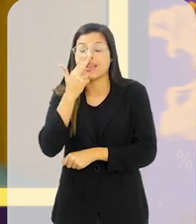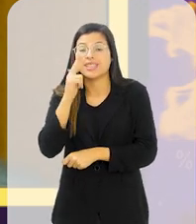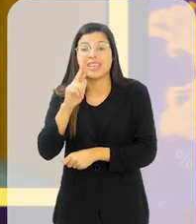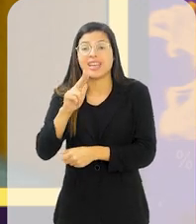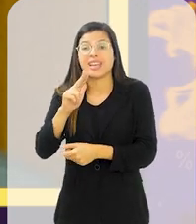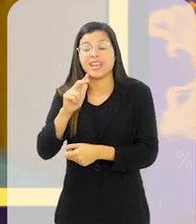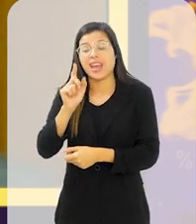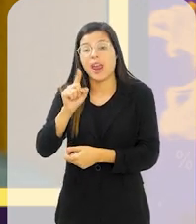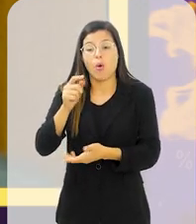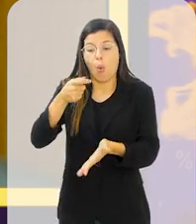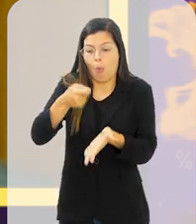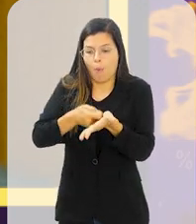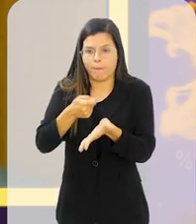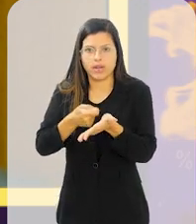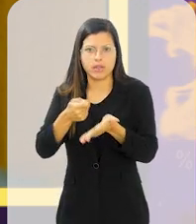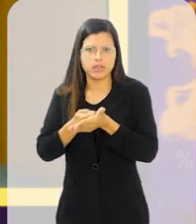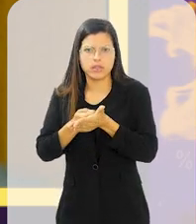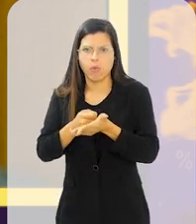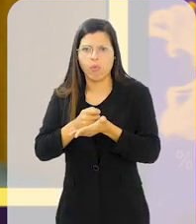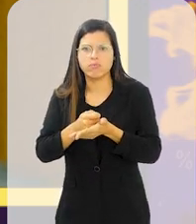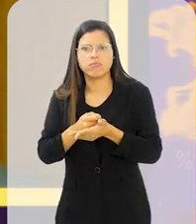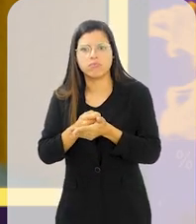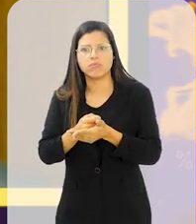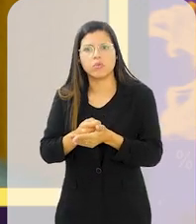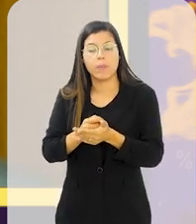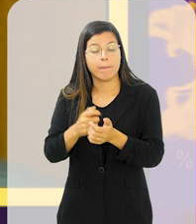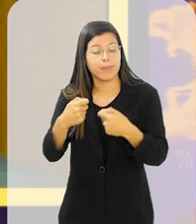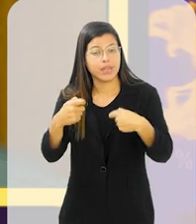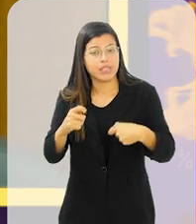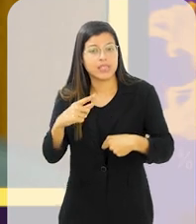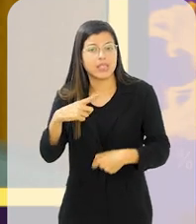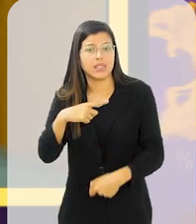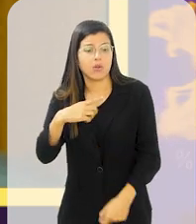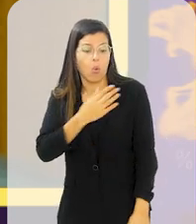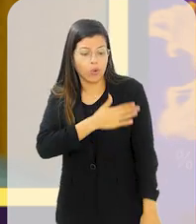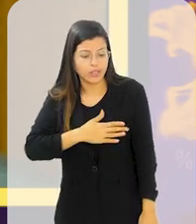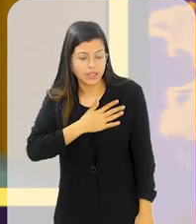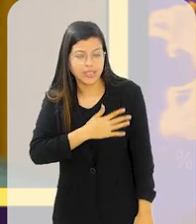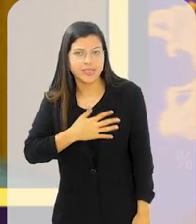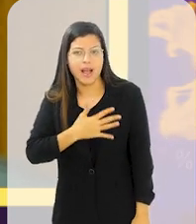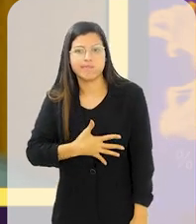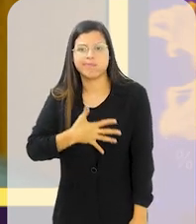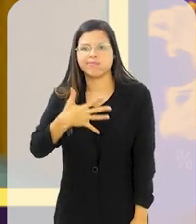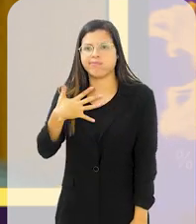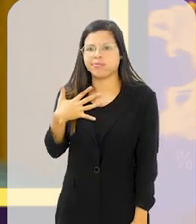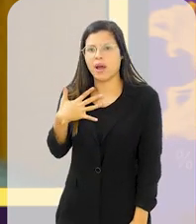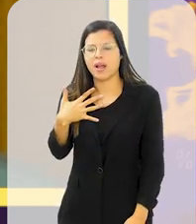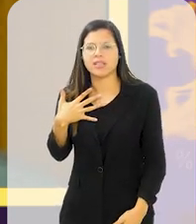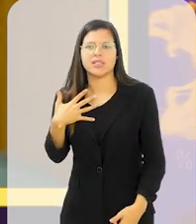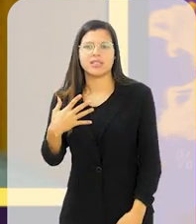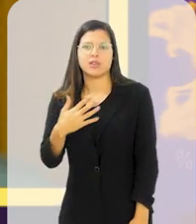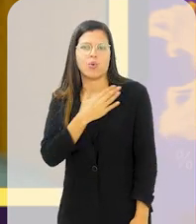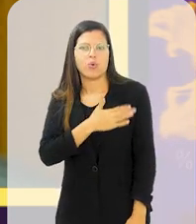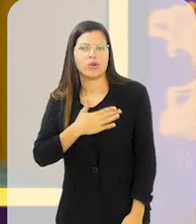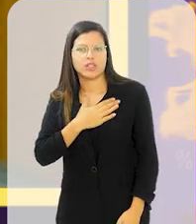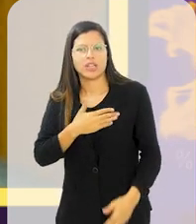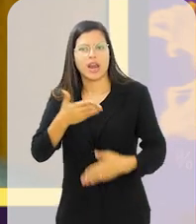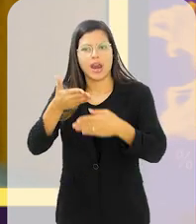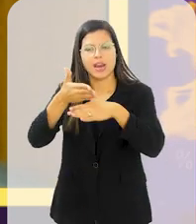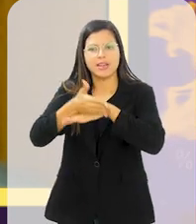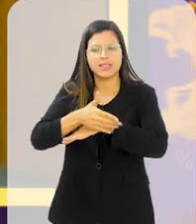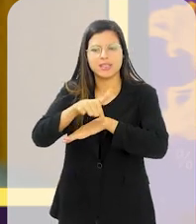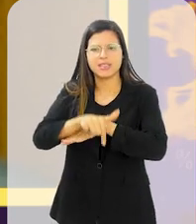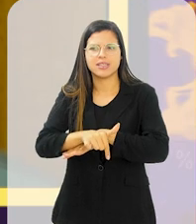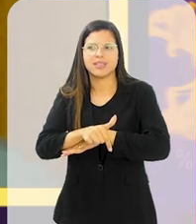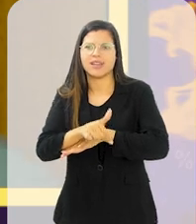prazer. O jogador tem que ter prazer em jogar pela seleção brasileira. Ele tem que ter satisfação em vestir a camisa amarela, entrar em campo e desfrutar o máximo